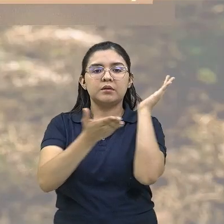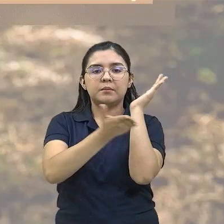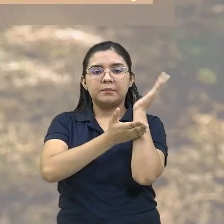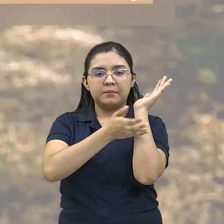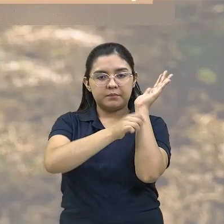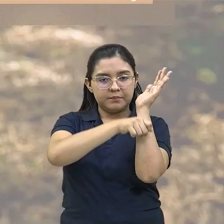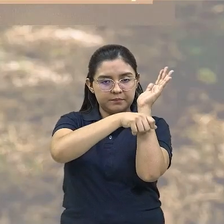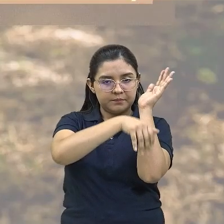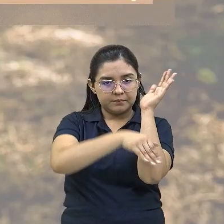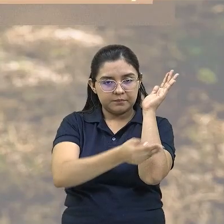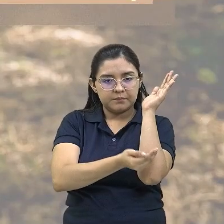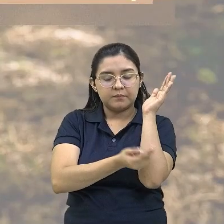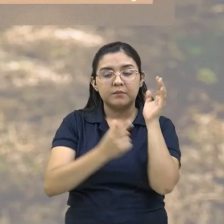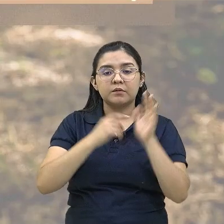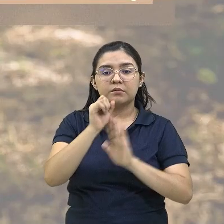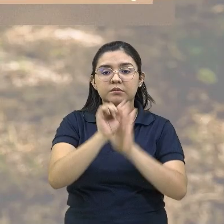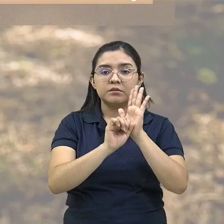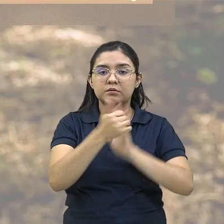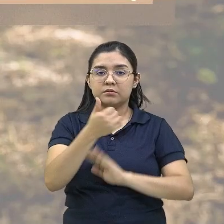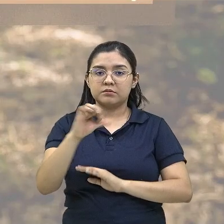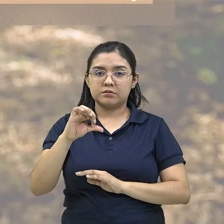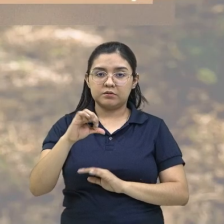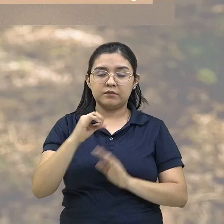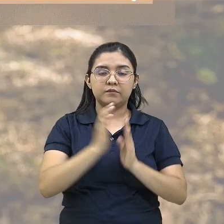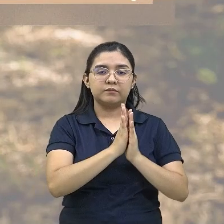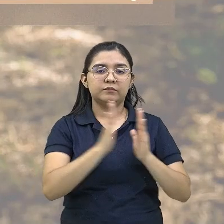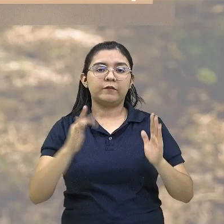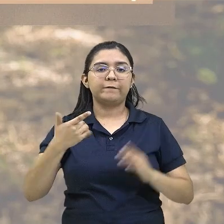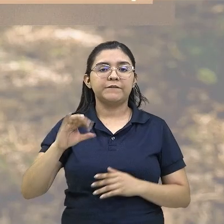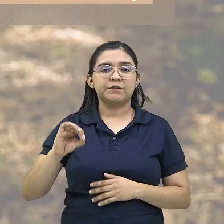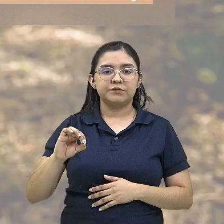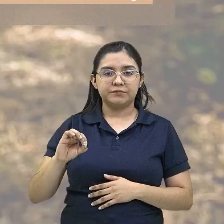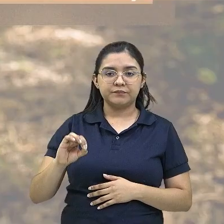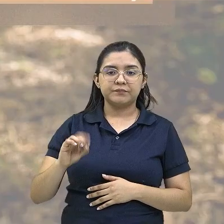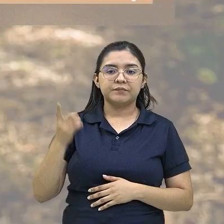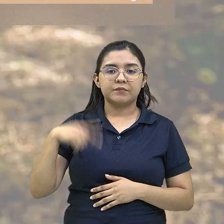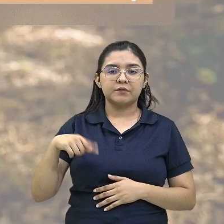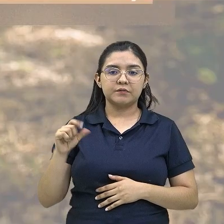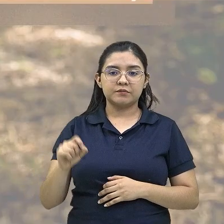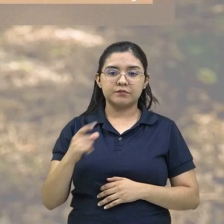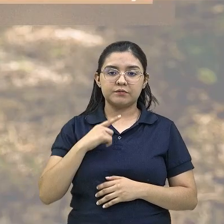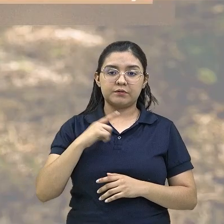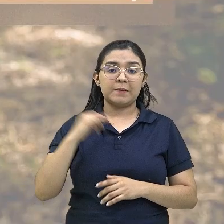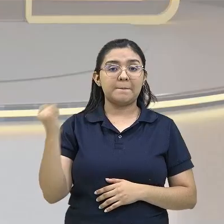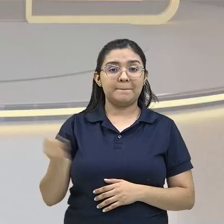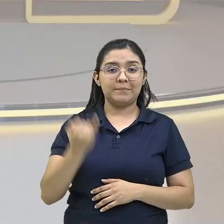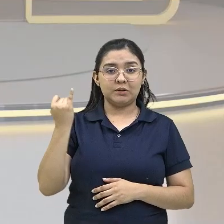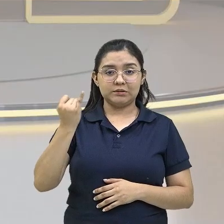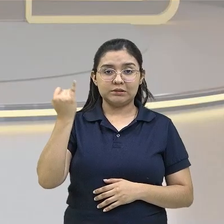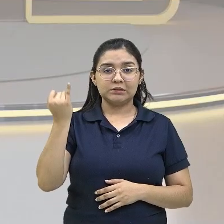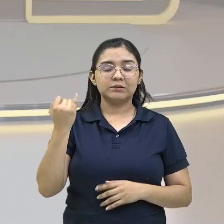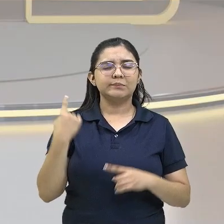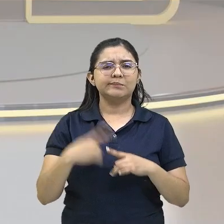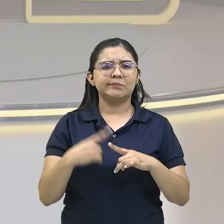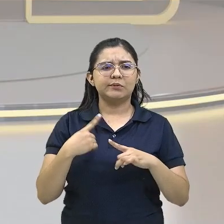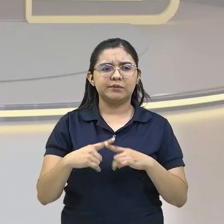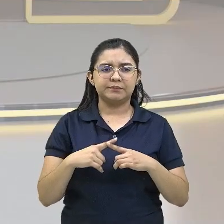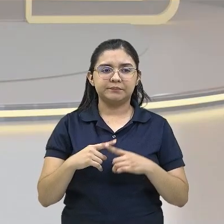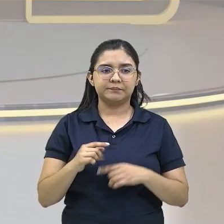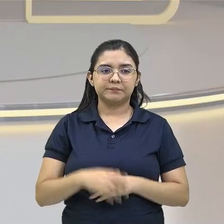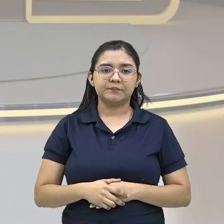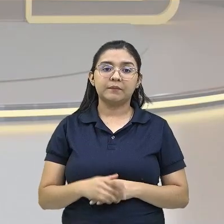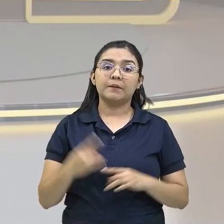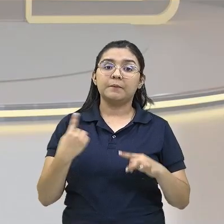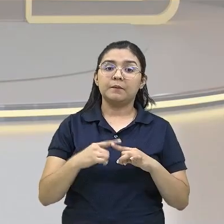acontecer entre os séculos XIX ao século XX, que vai ser muito importante. Por quê? Porque